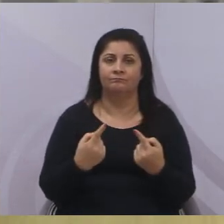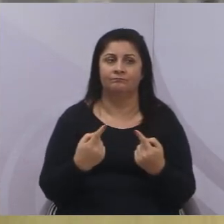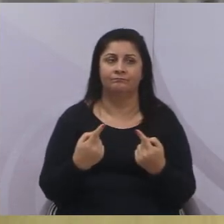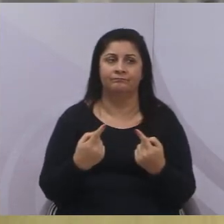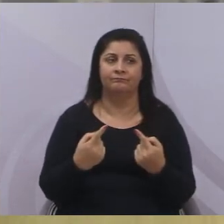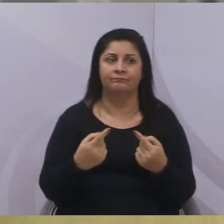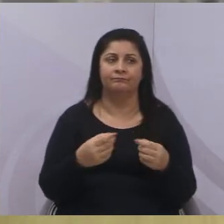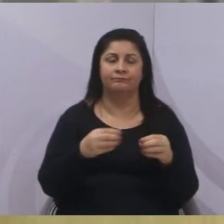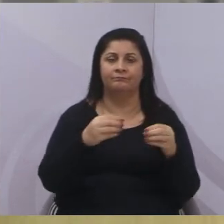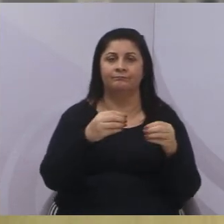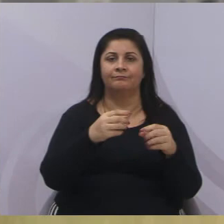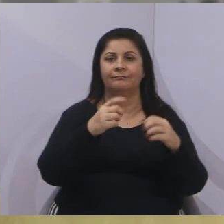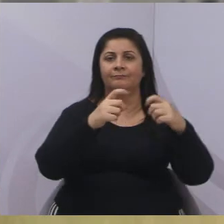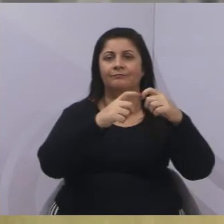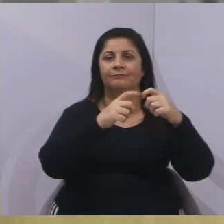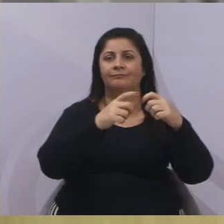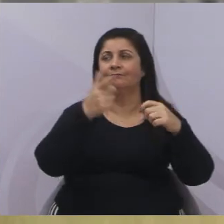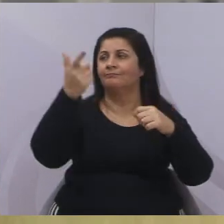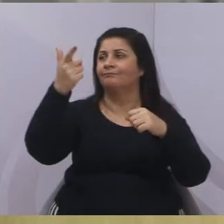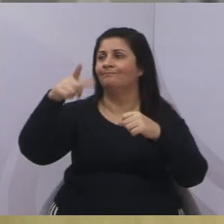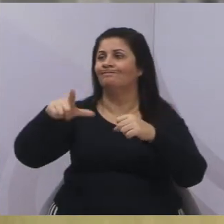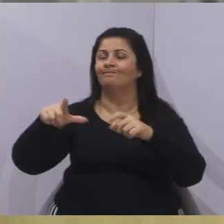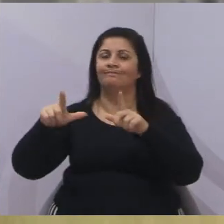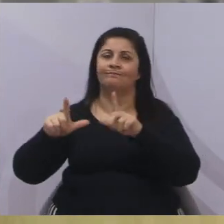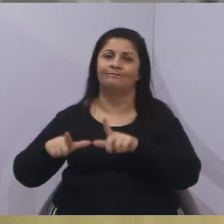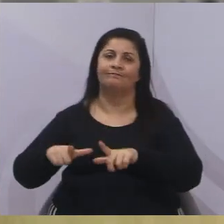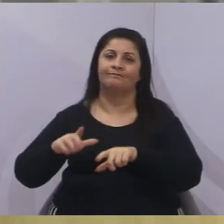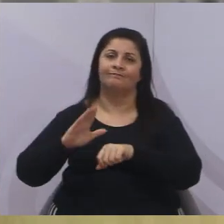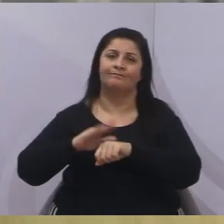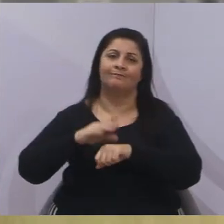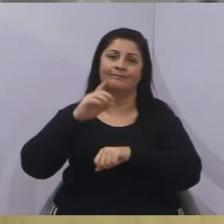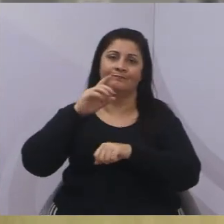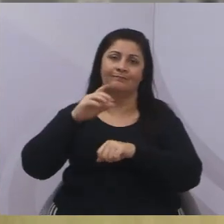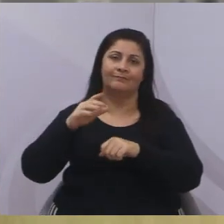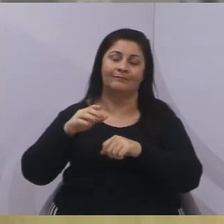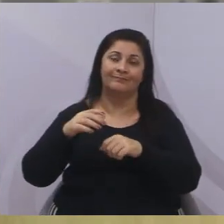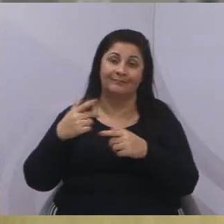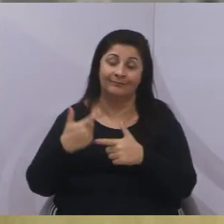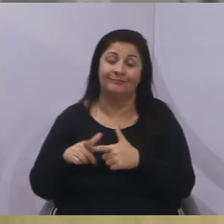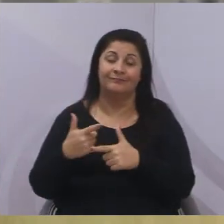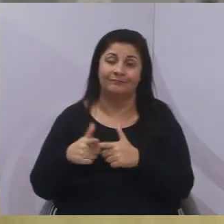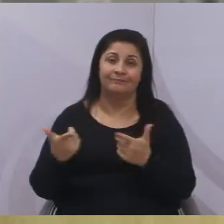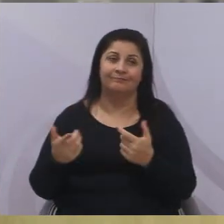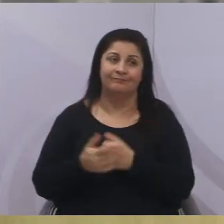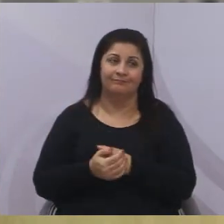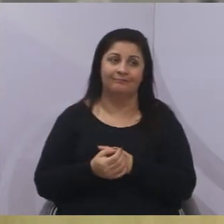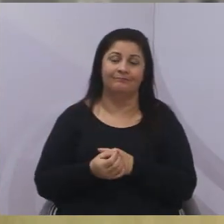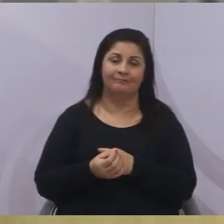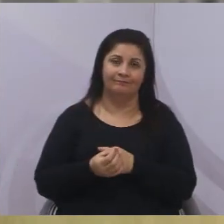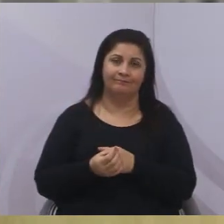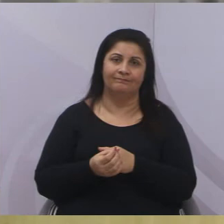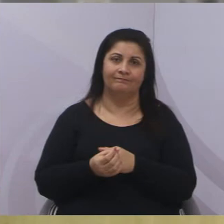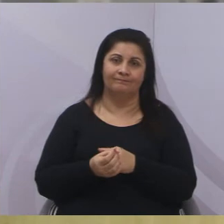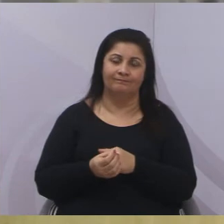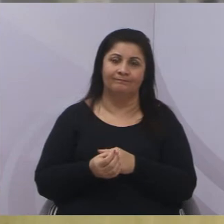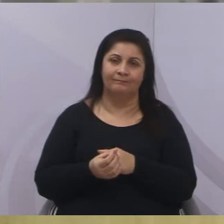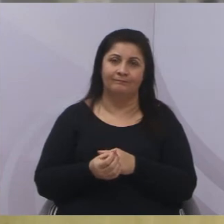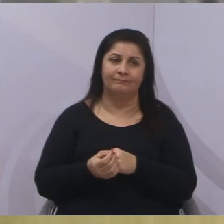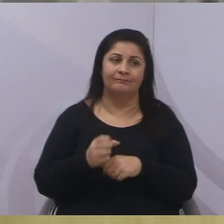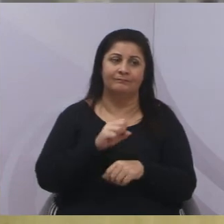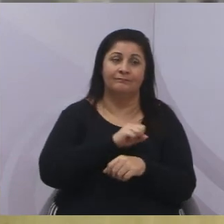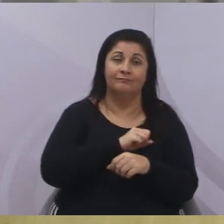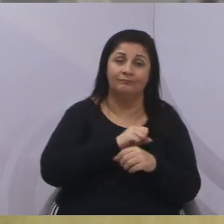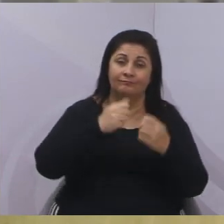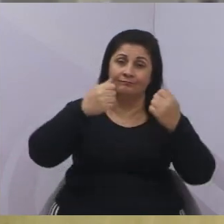para municípios com maior vulnerabilidade social, que tem um índice que estratifica, né? E